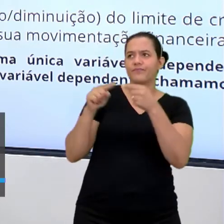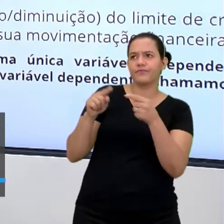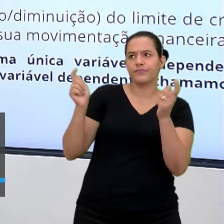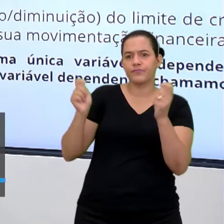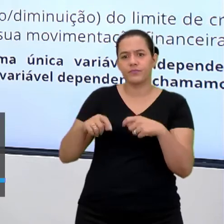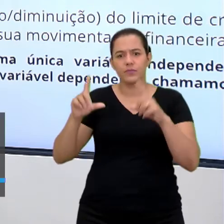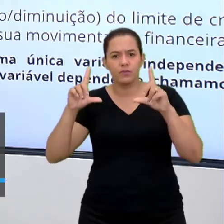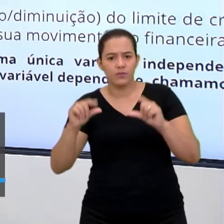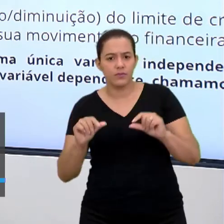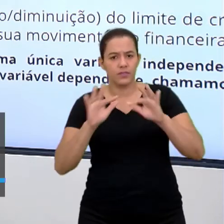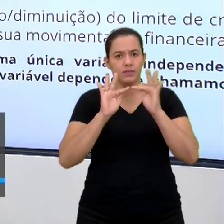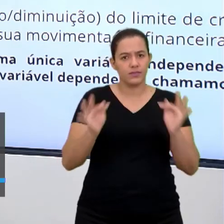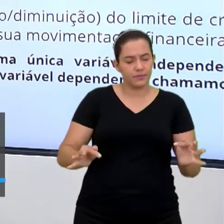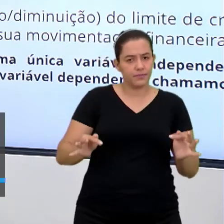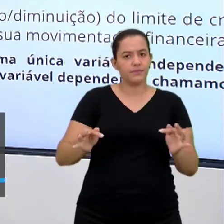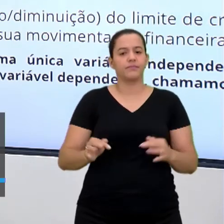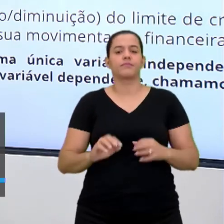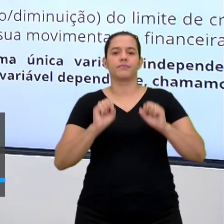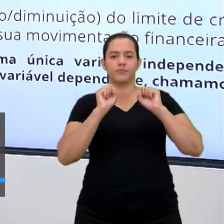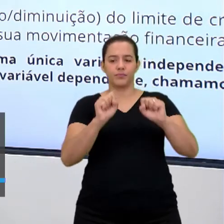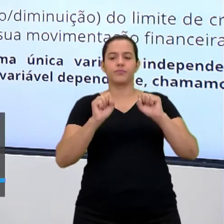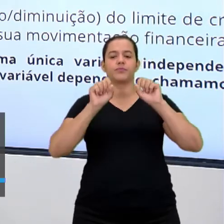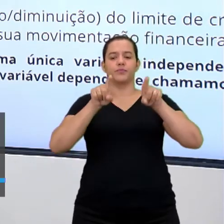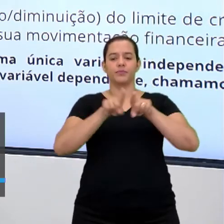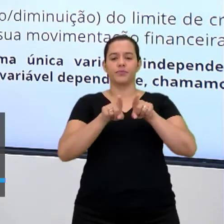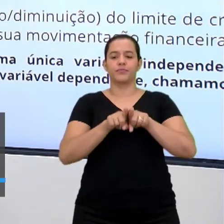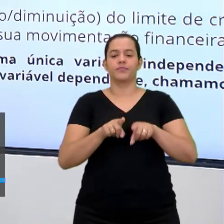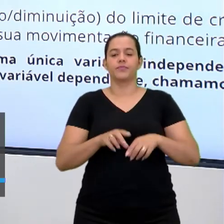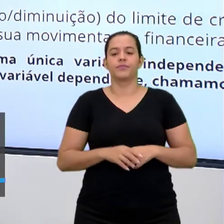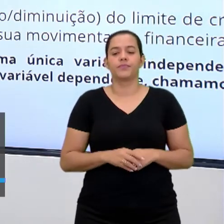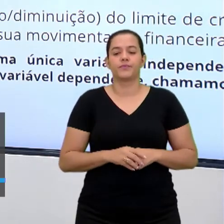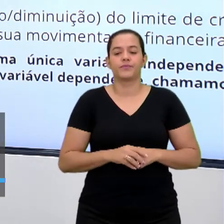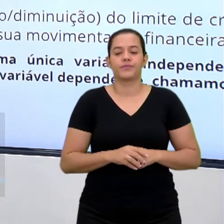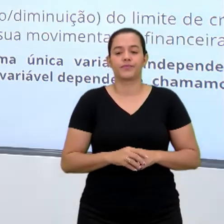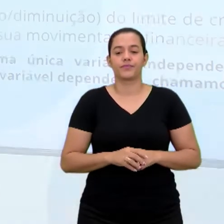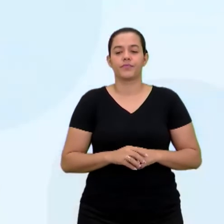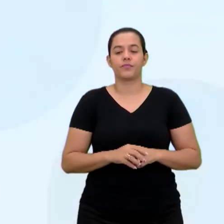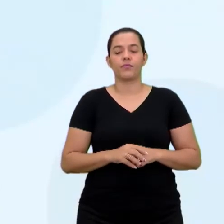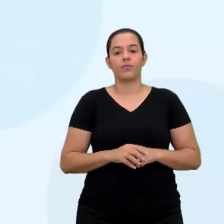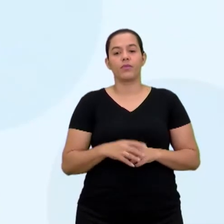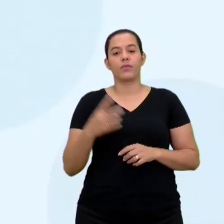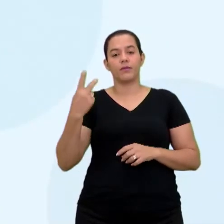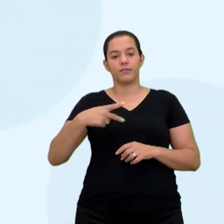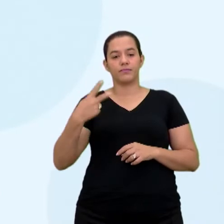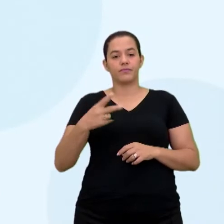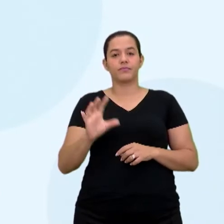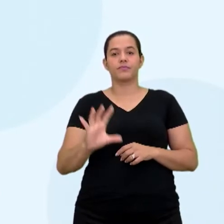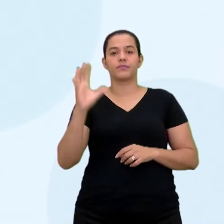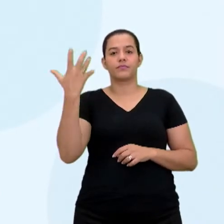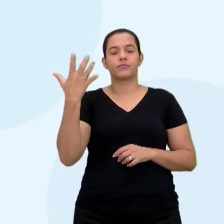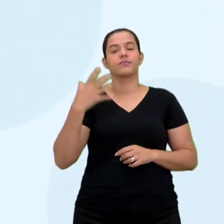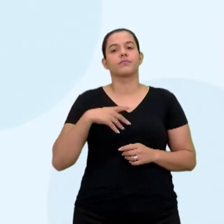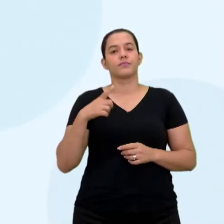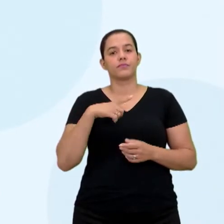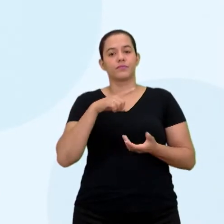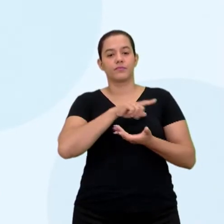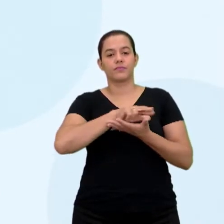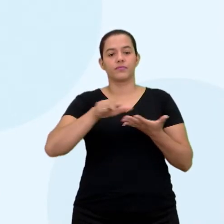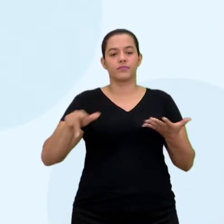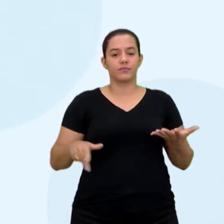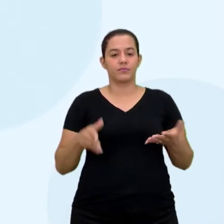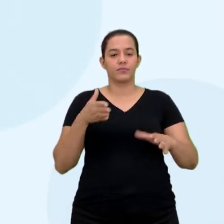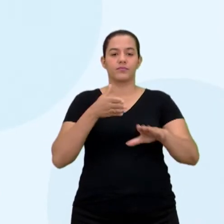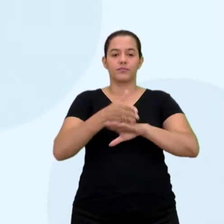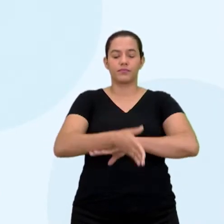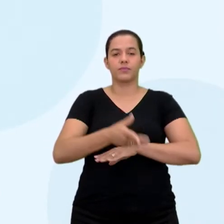regressão linear simples? Pode sim. Vamos mais um exemplinho ali, ó. Na segunda situação. A variação da